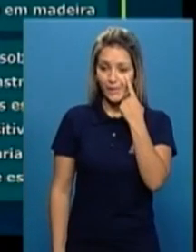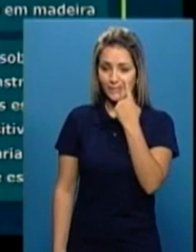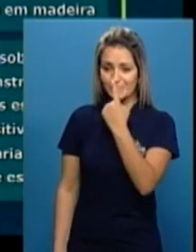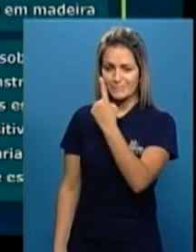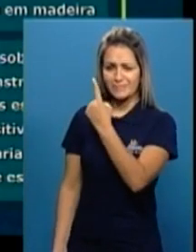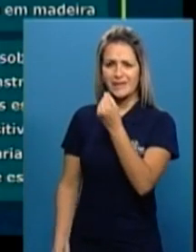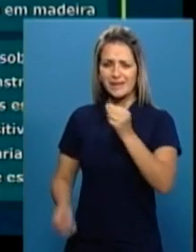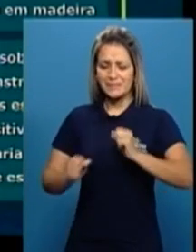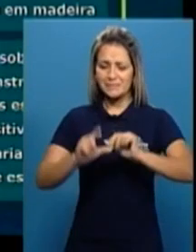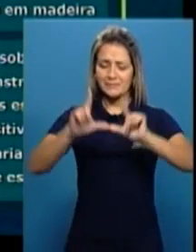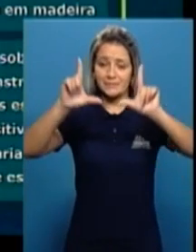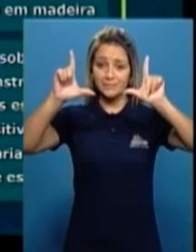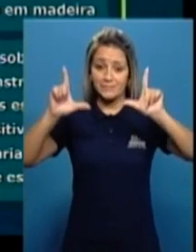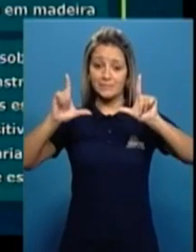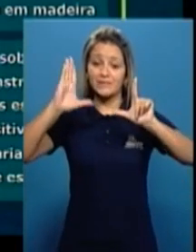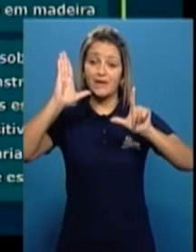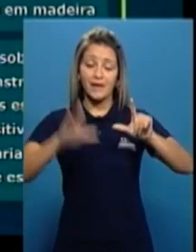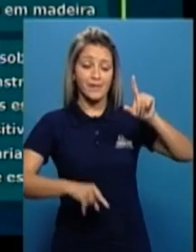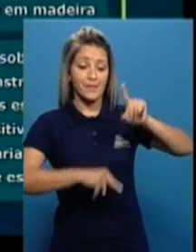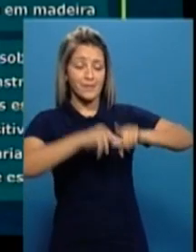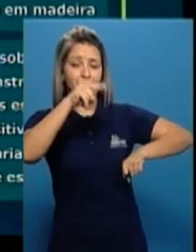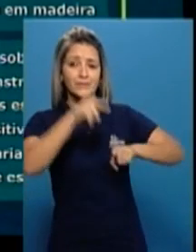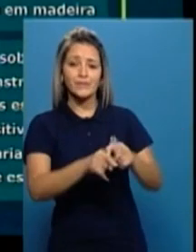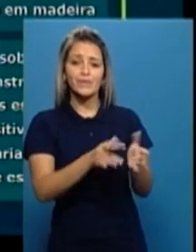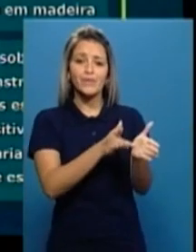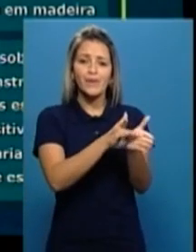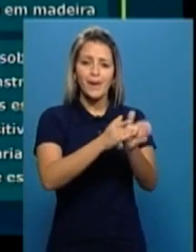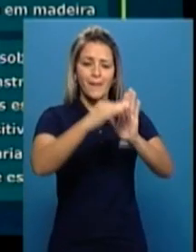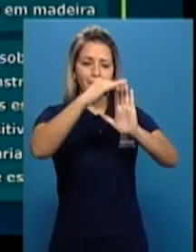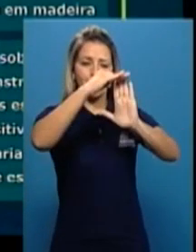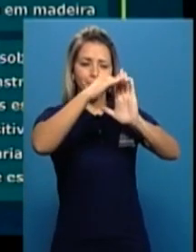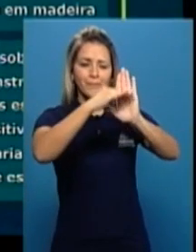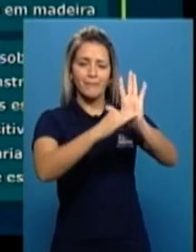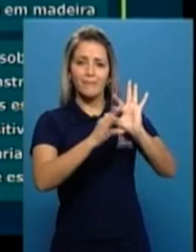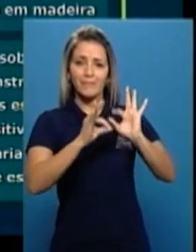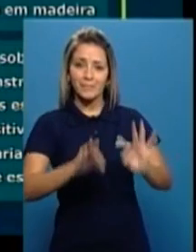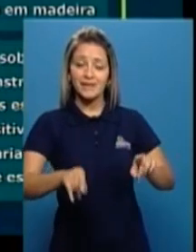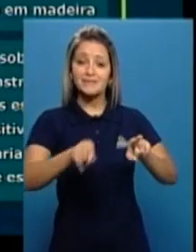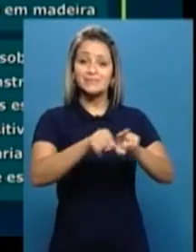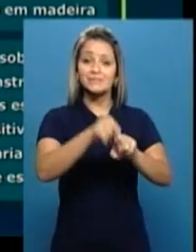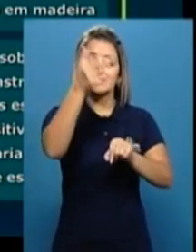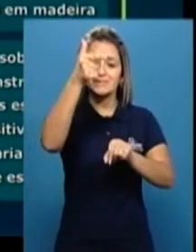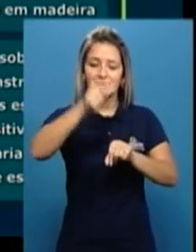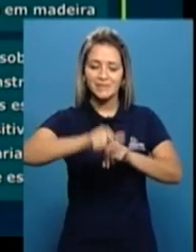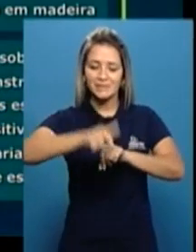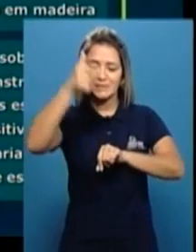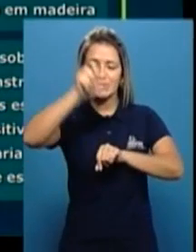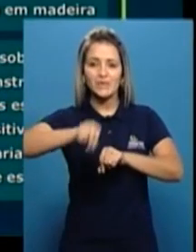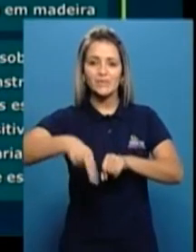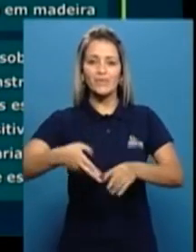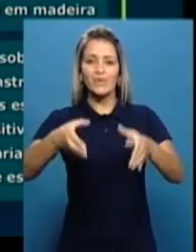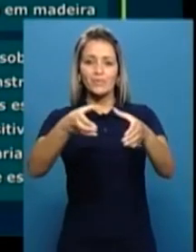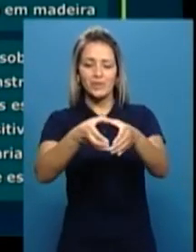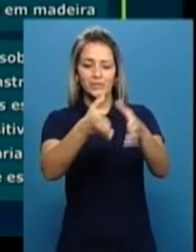nós estávamos dentro de produtos discretos, padronizados e o repetitivos ou em massa,